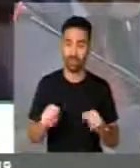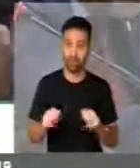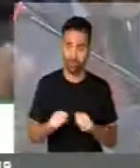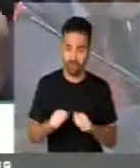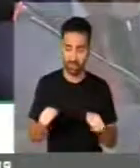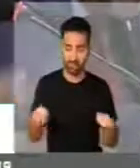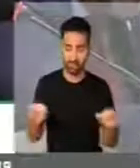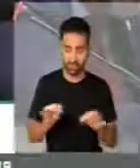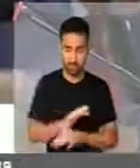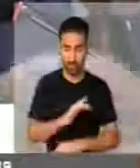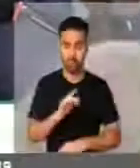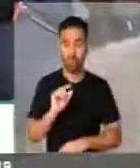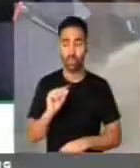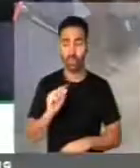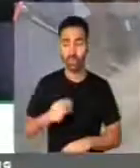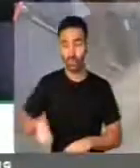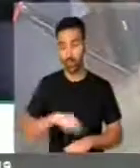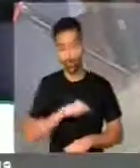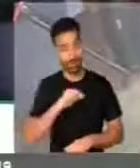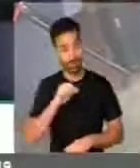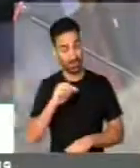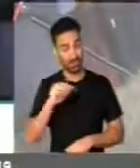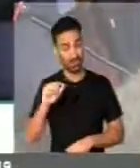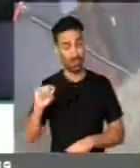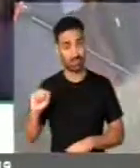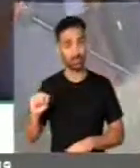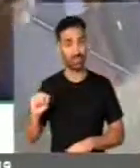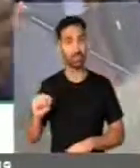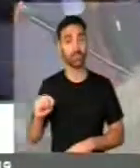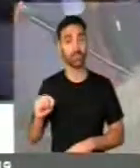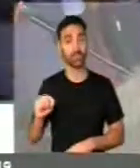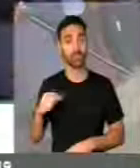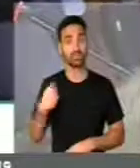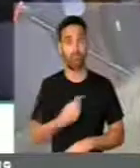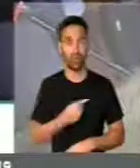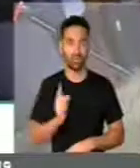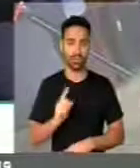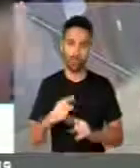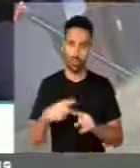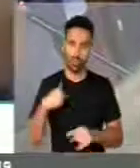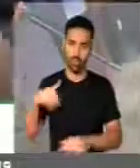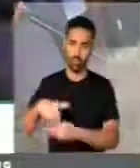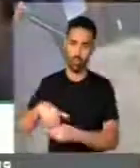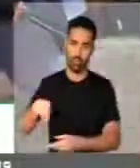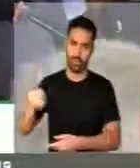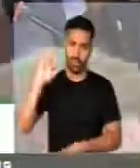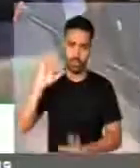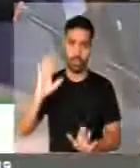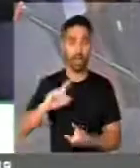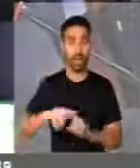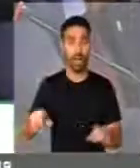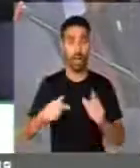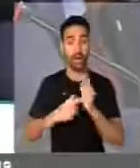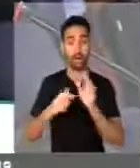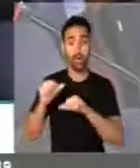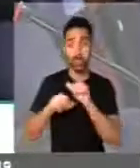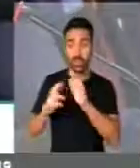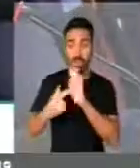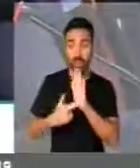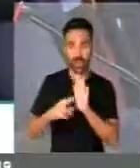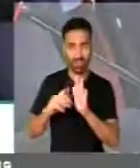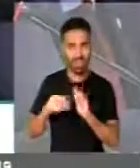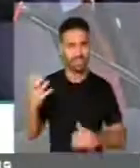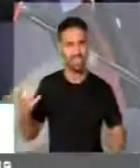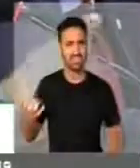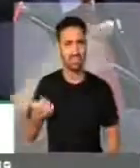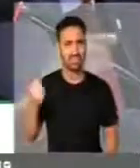é que nós, com essa medida, nós não que eu não votarei nessa reforma, mas que essa reforma será